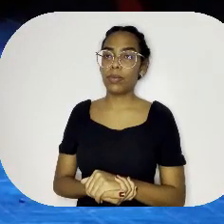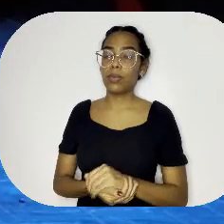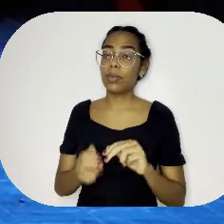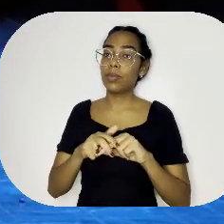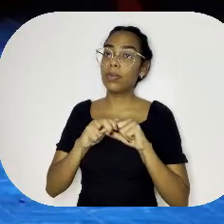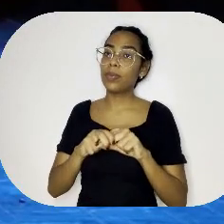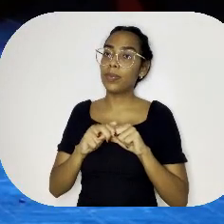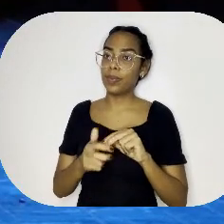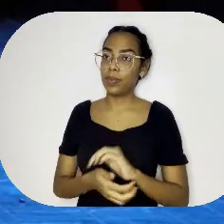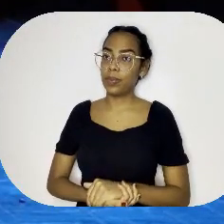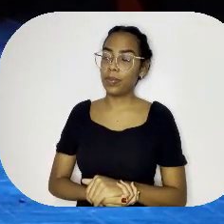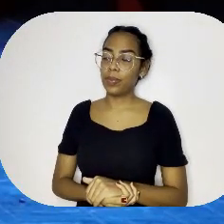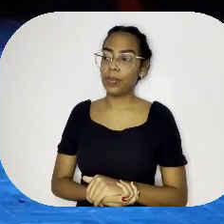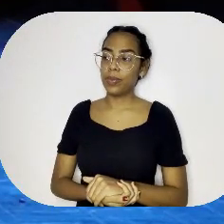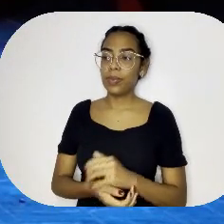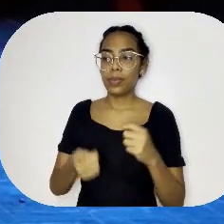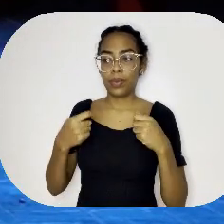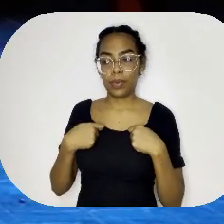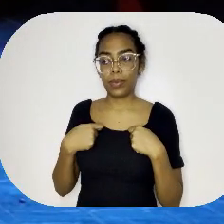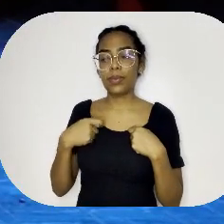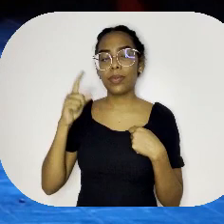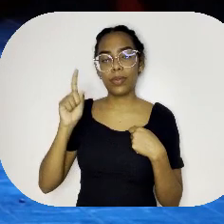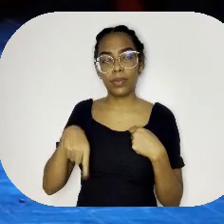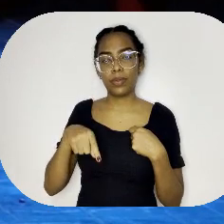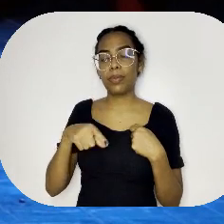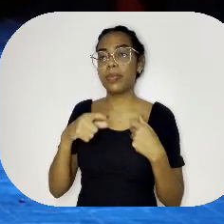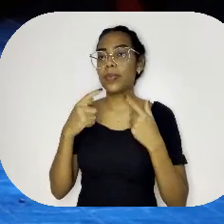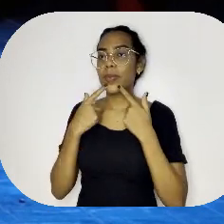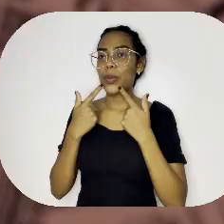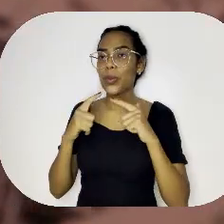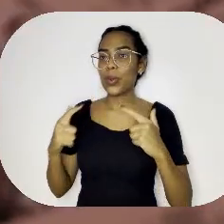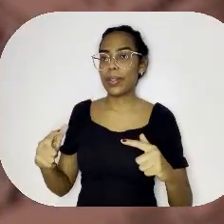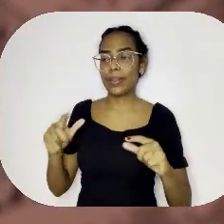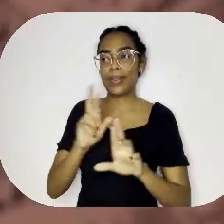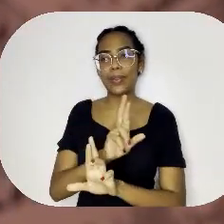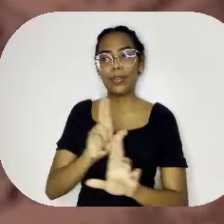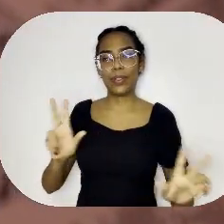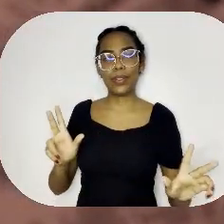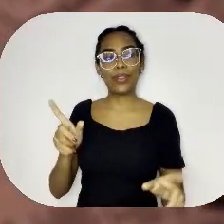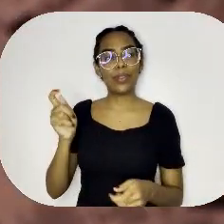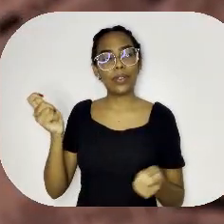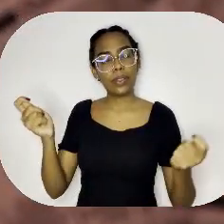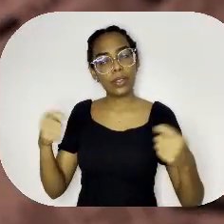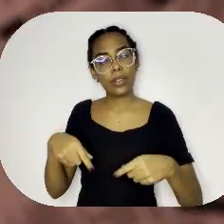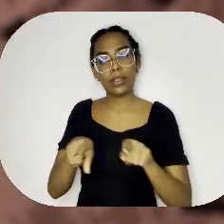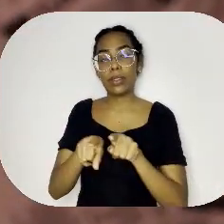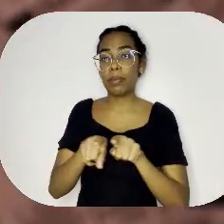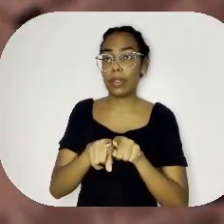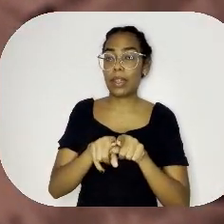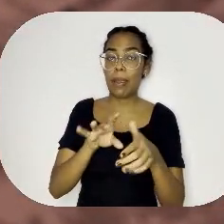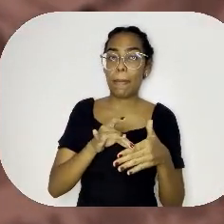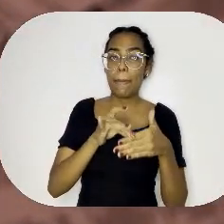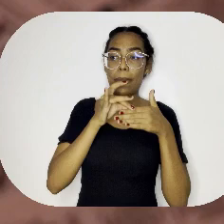Portanto, é isso. É a importância que a linguagem é capaz de estabelecer entre o concreto e o abstrato, entre o ideal